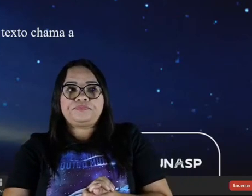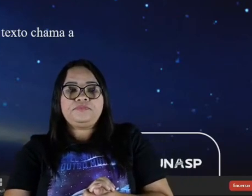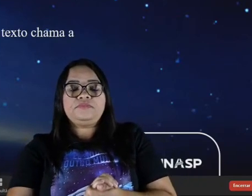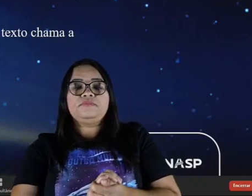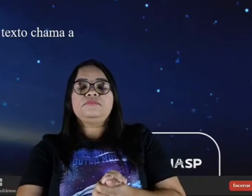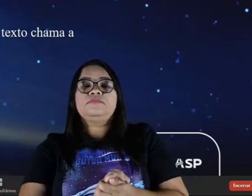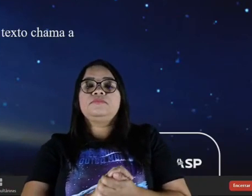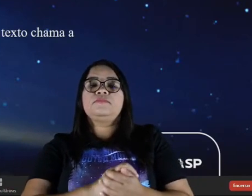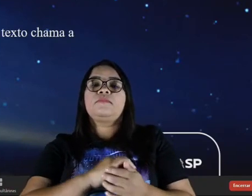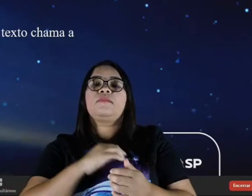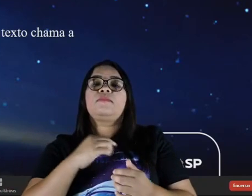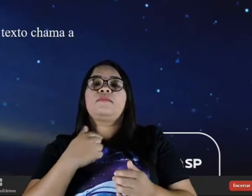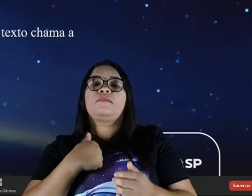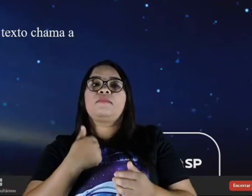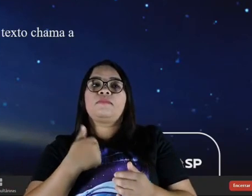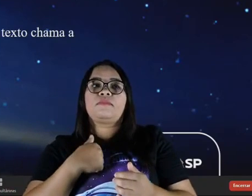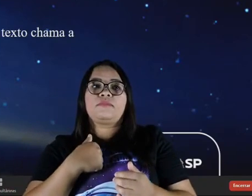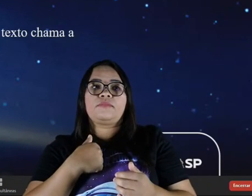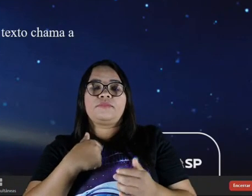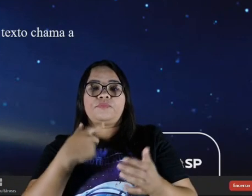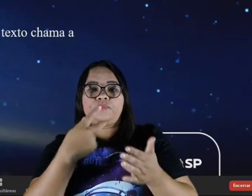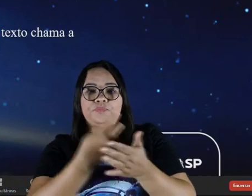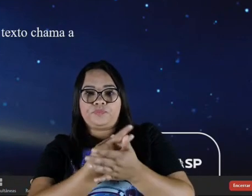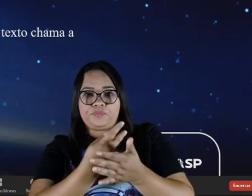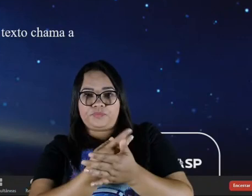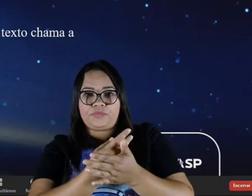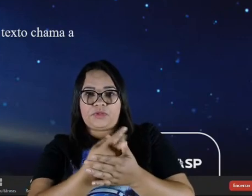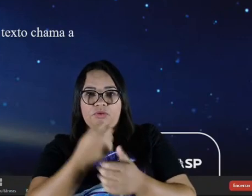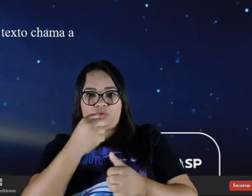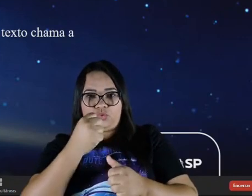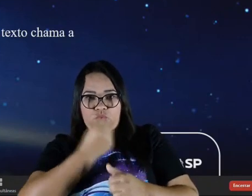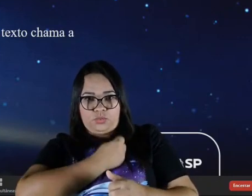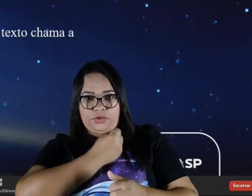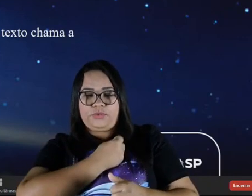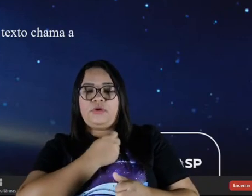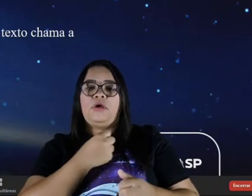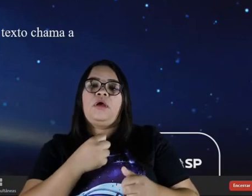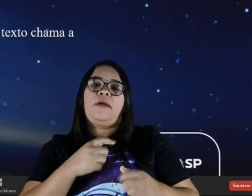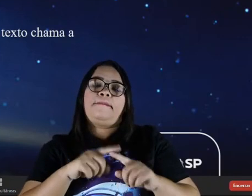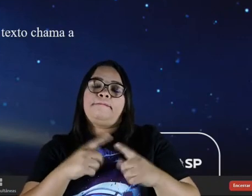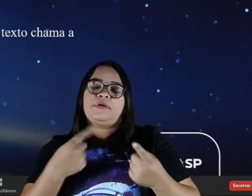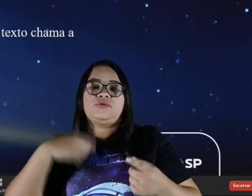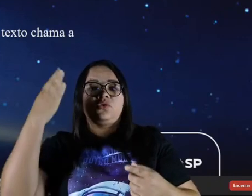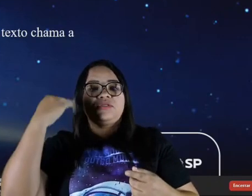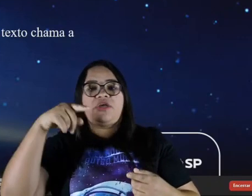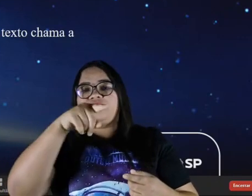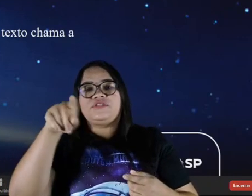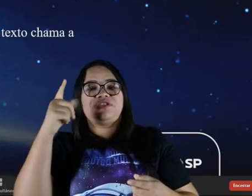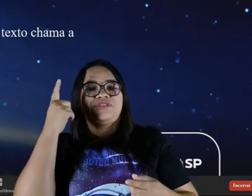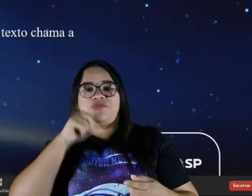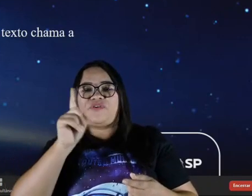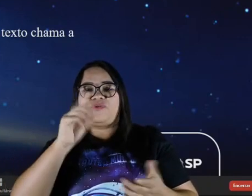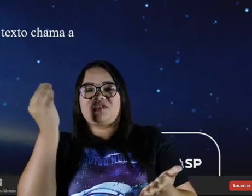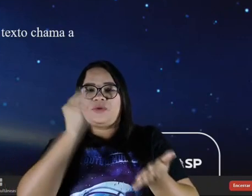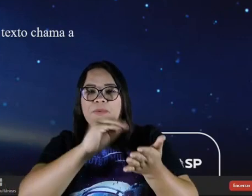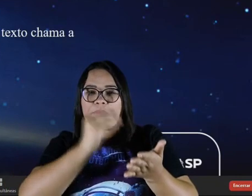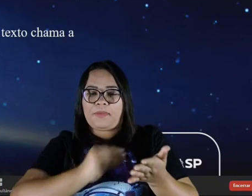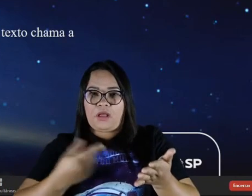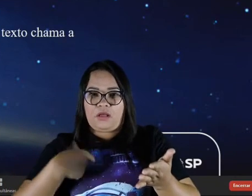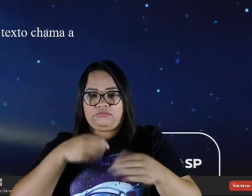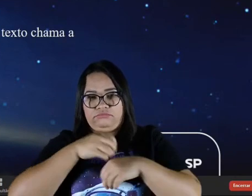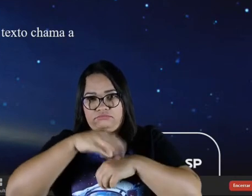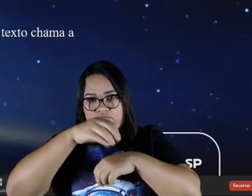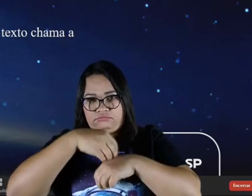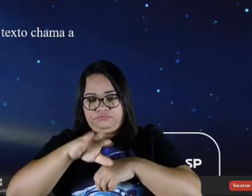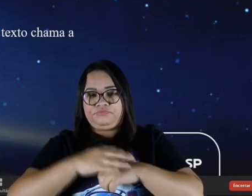slide. Eu vou até fazer uma coisa, pessoal. Eu, sabendo que talvez nem todos conseguirão anotar a tempo o que eu estou